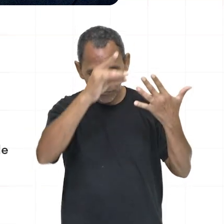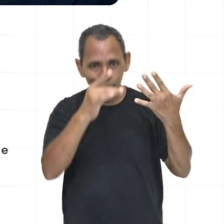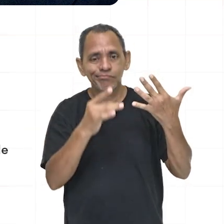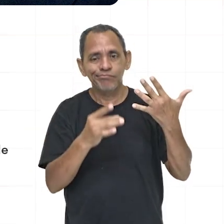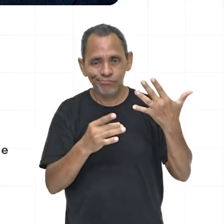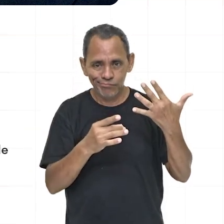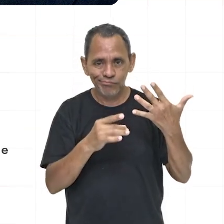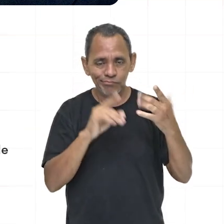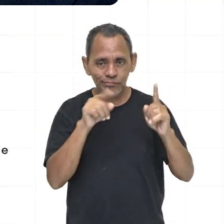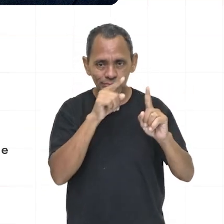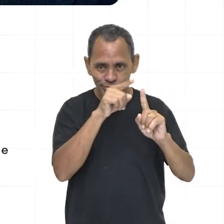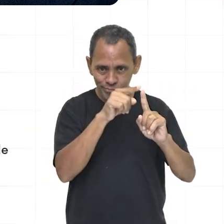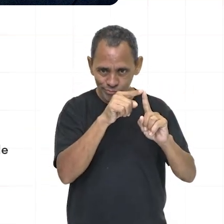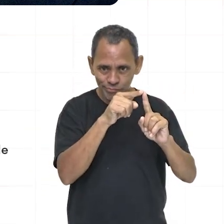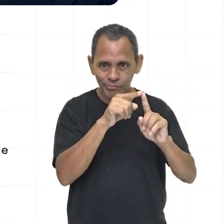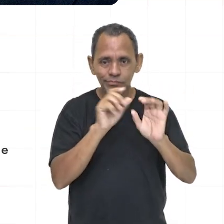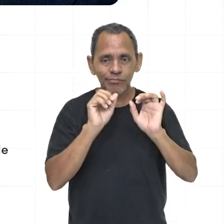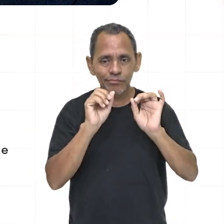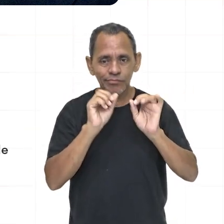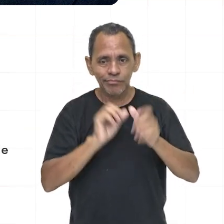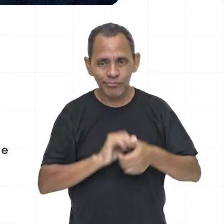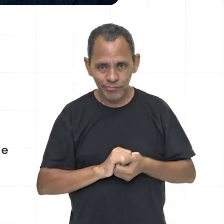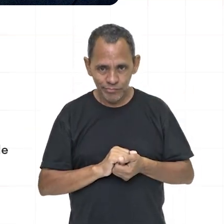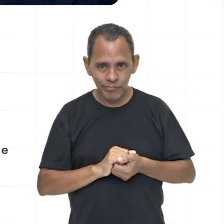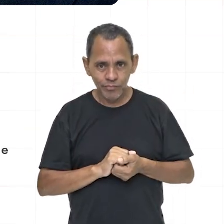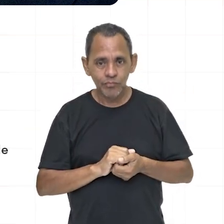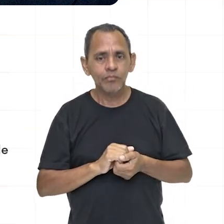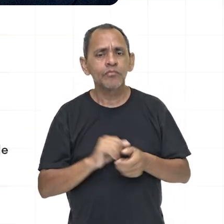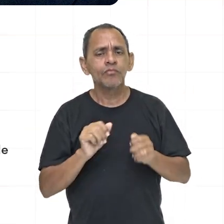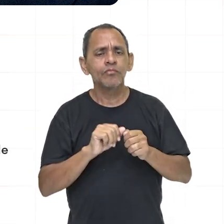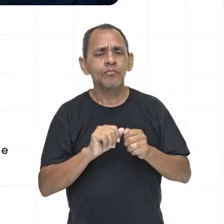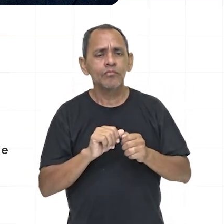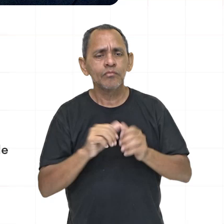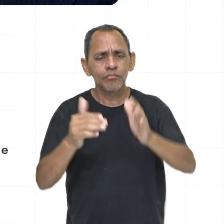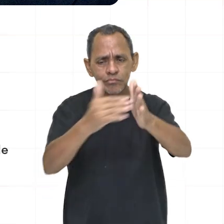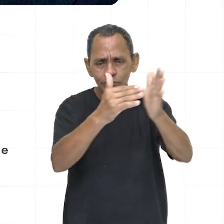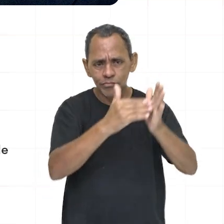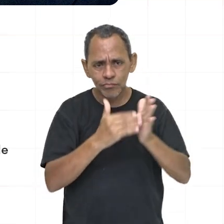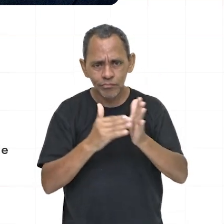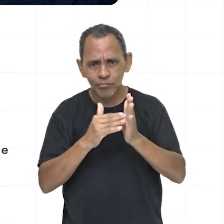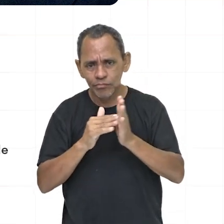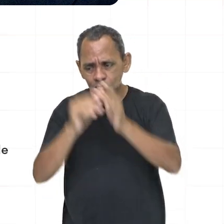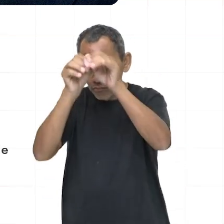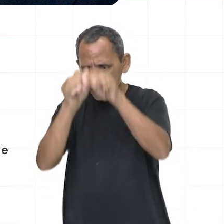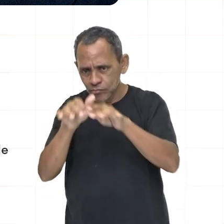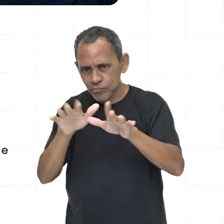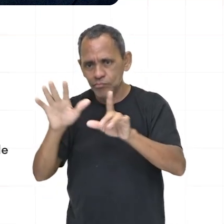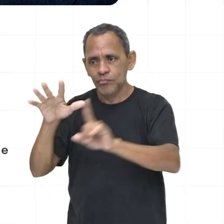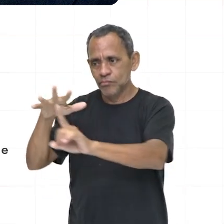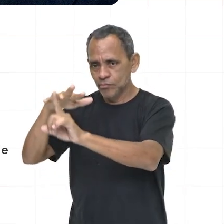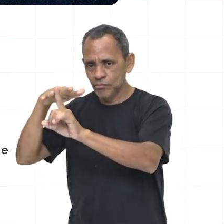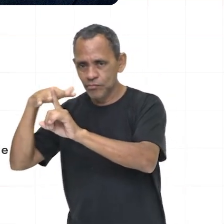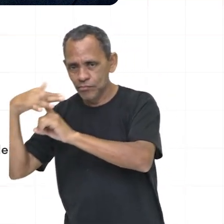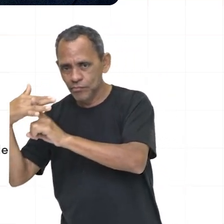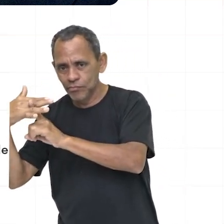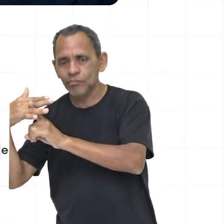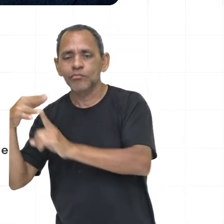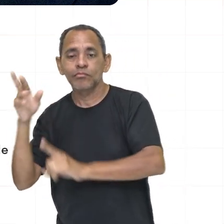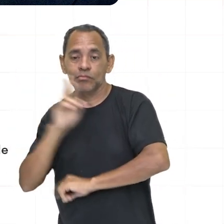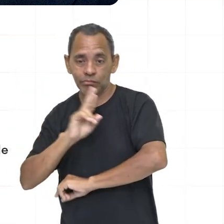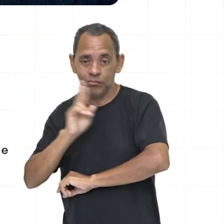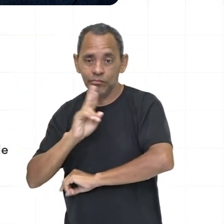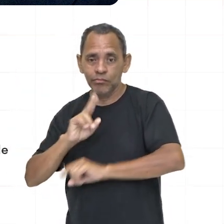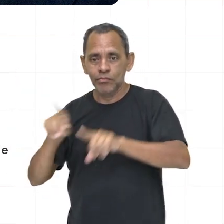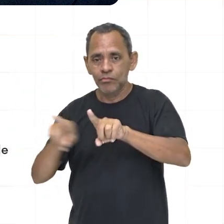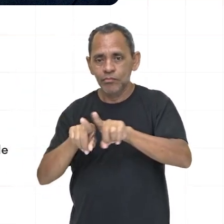esforços que foram realizados para conter o avanço da União Soviética, entraram aí os pactos